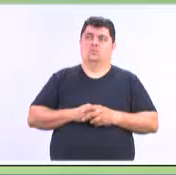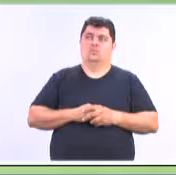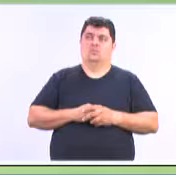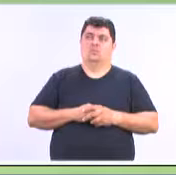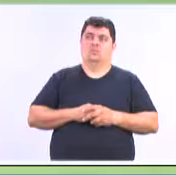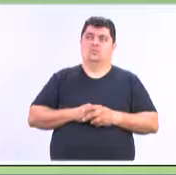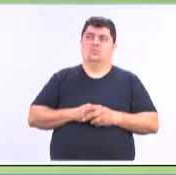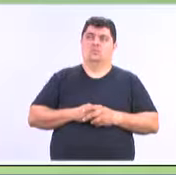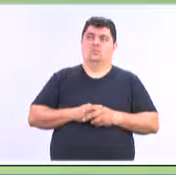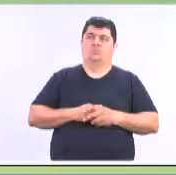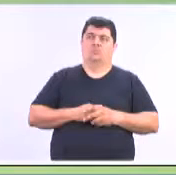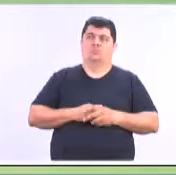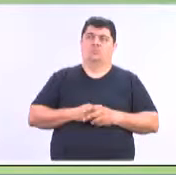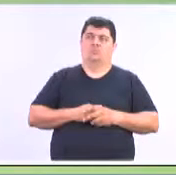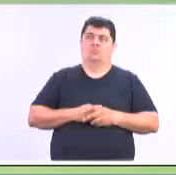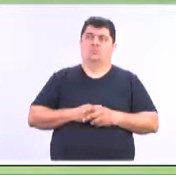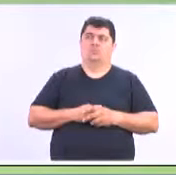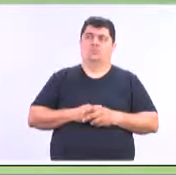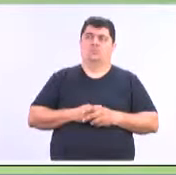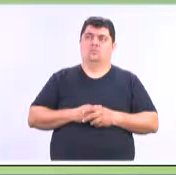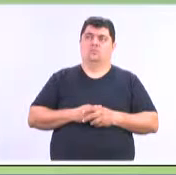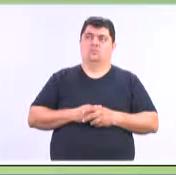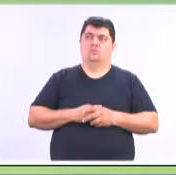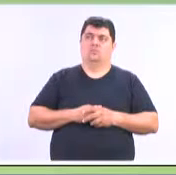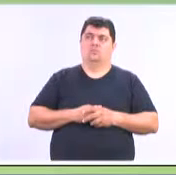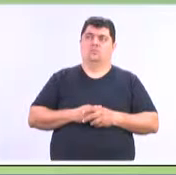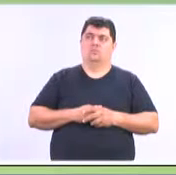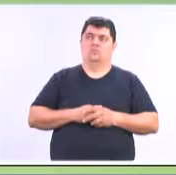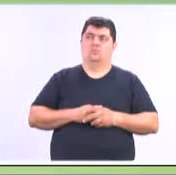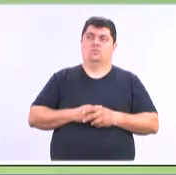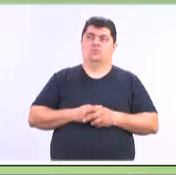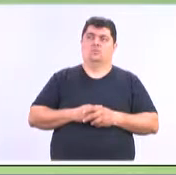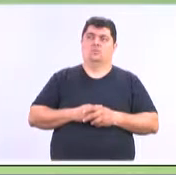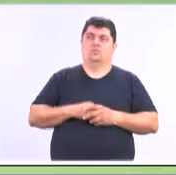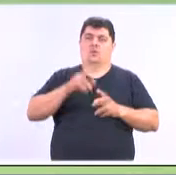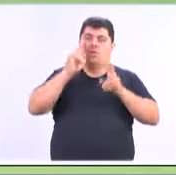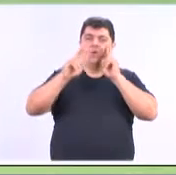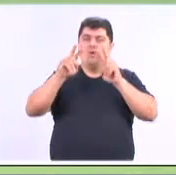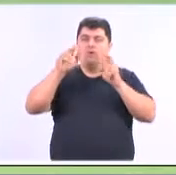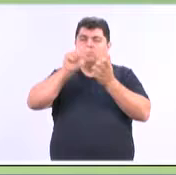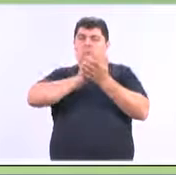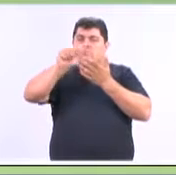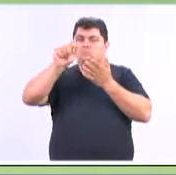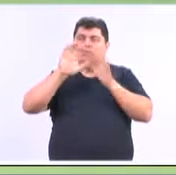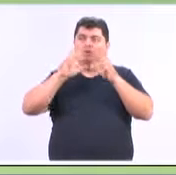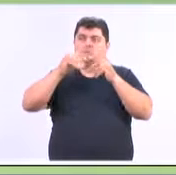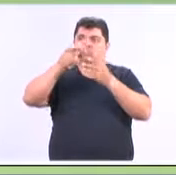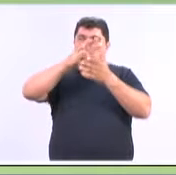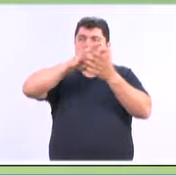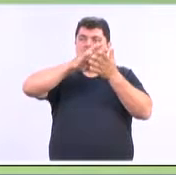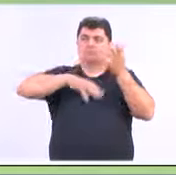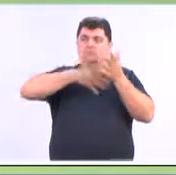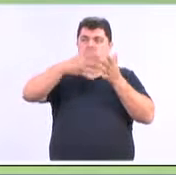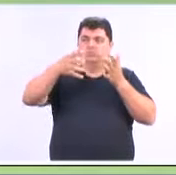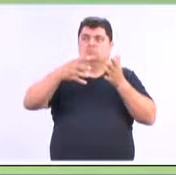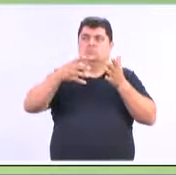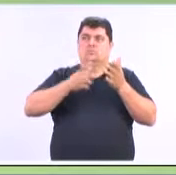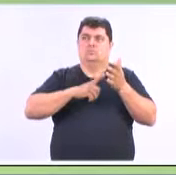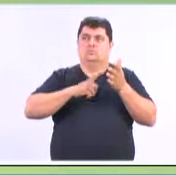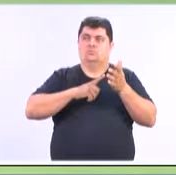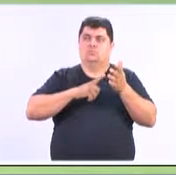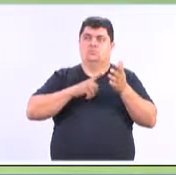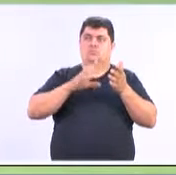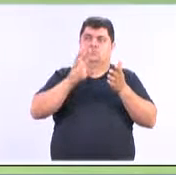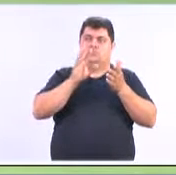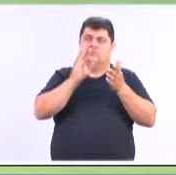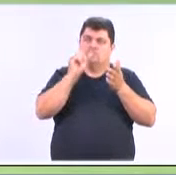aqui e faz isso. Quer ver? Ó? Vou apagar aqui tudo que eu coloquei na nossa DRE, mesmo que esteja reduzido